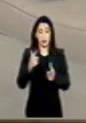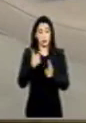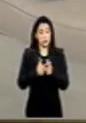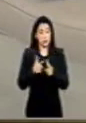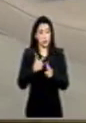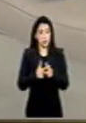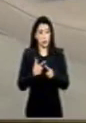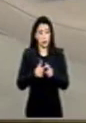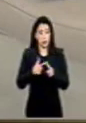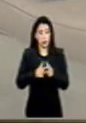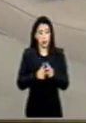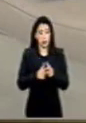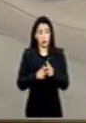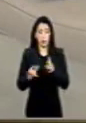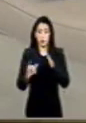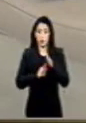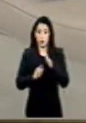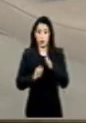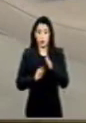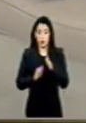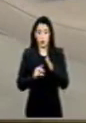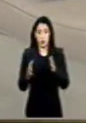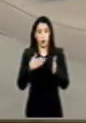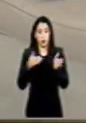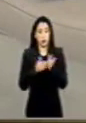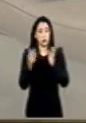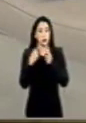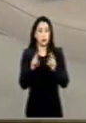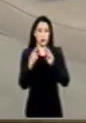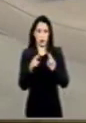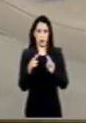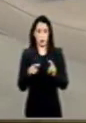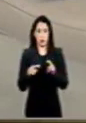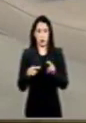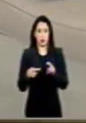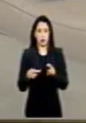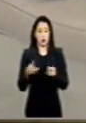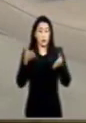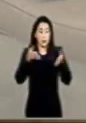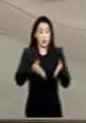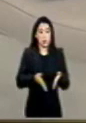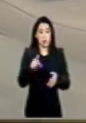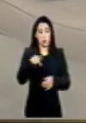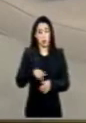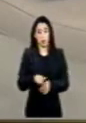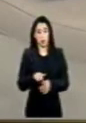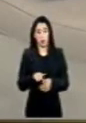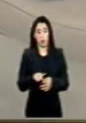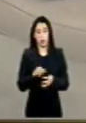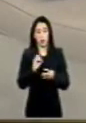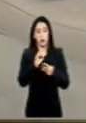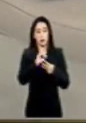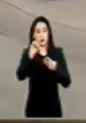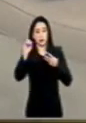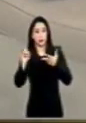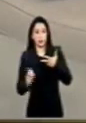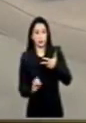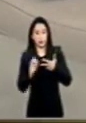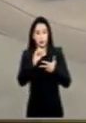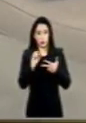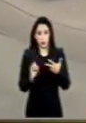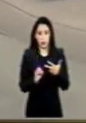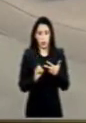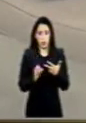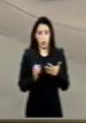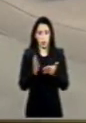A respeito de toda a discussão da reclamação estar presente aqui ou não, da separação dos três poderes e tudo mais que possa